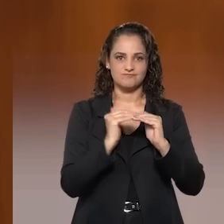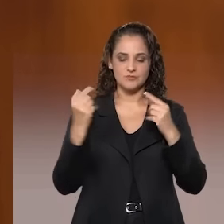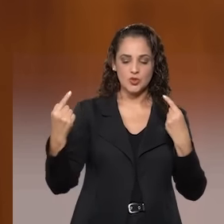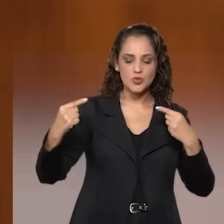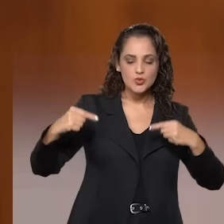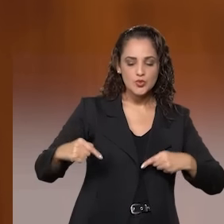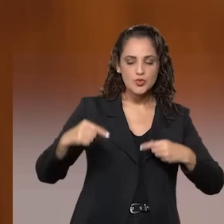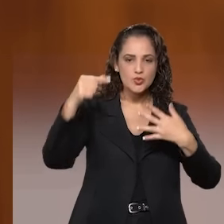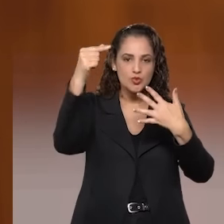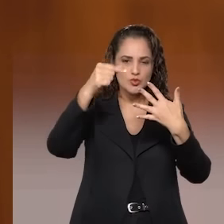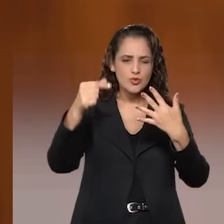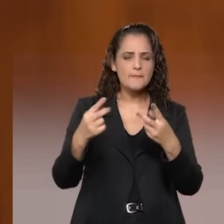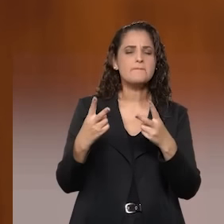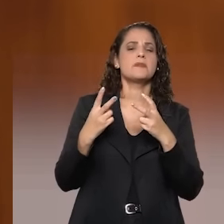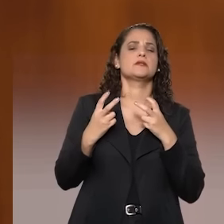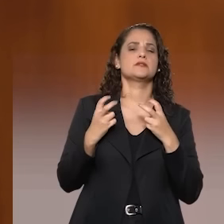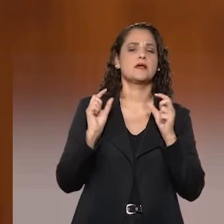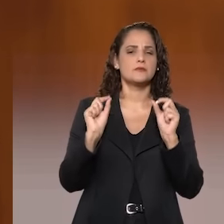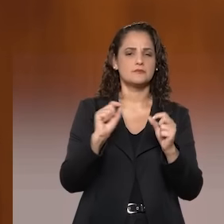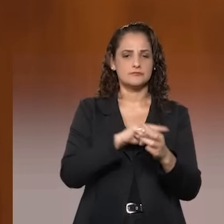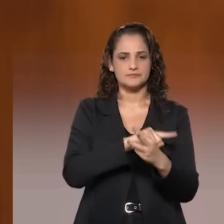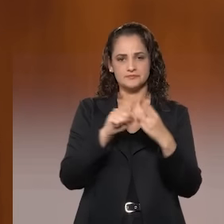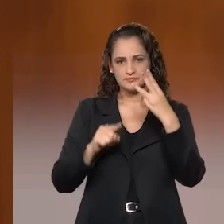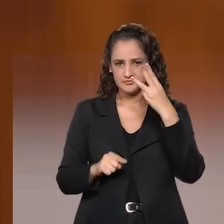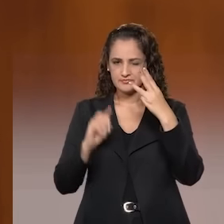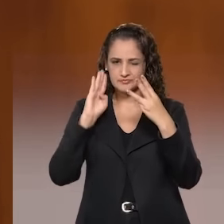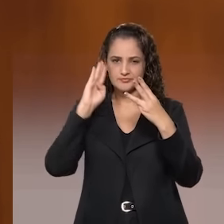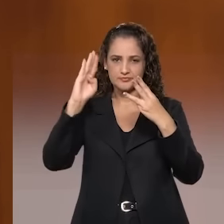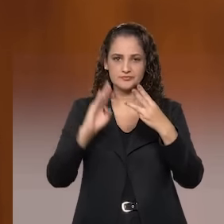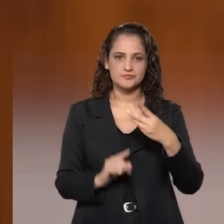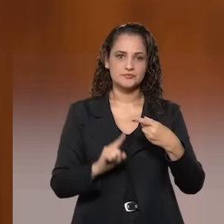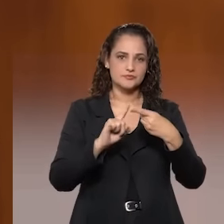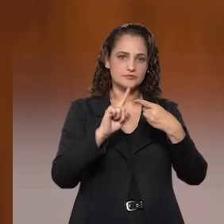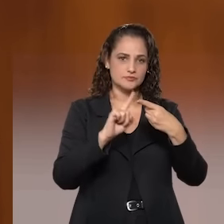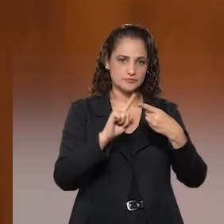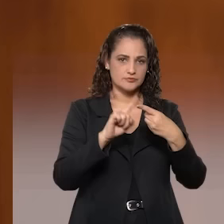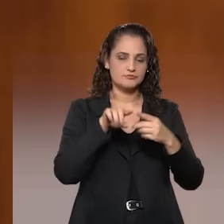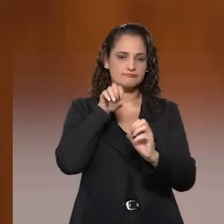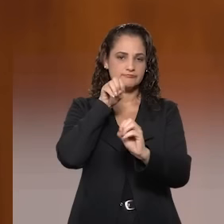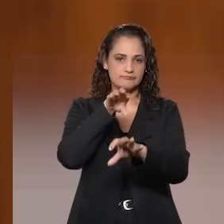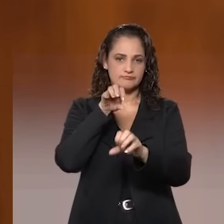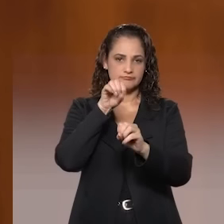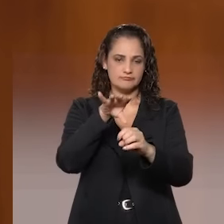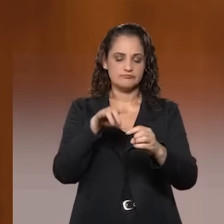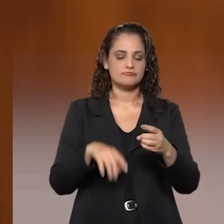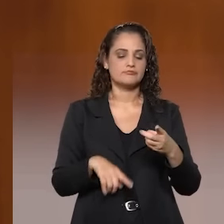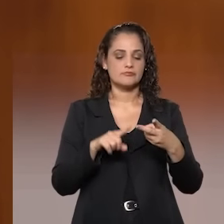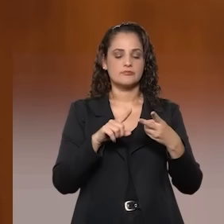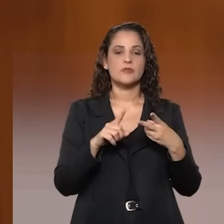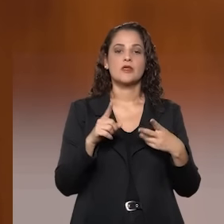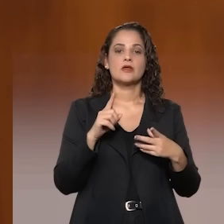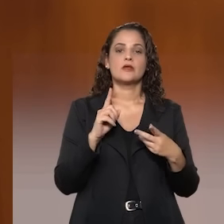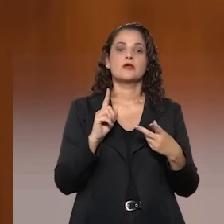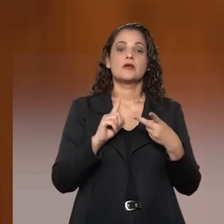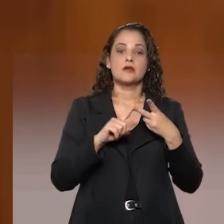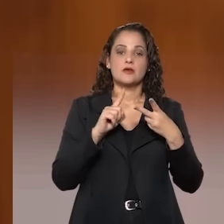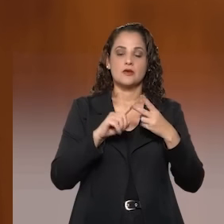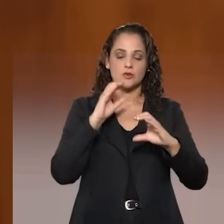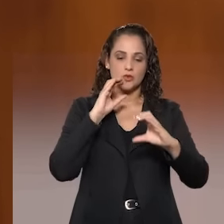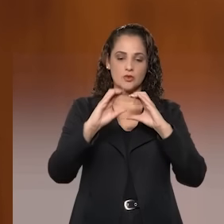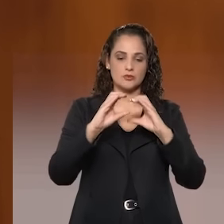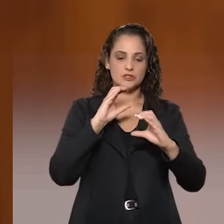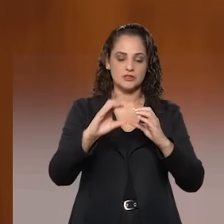desafios que eu percebo são três primeiro é o ensino comunicação e a